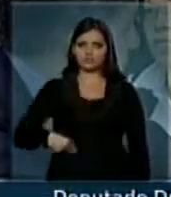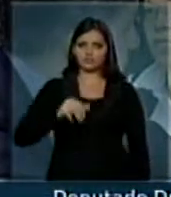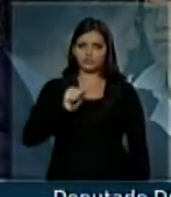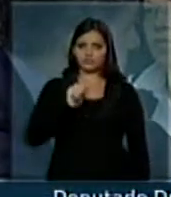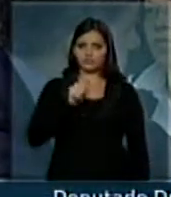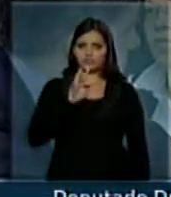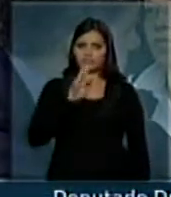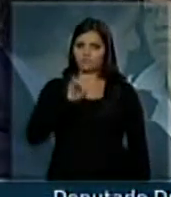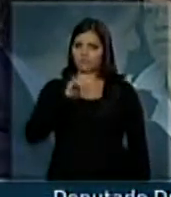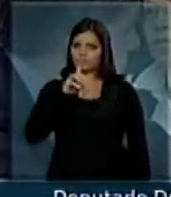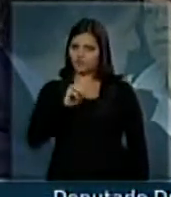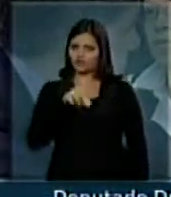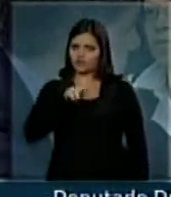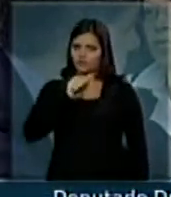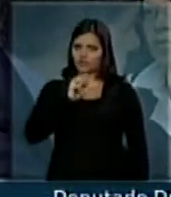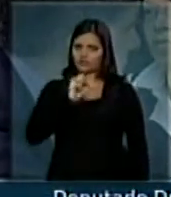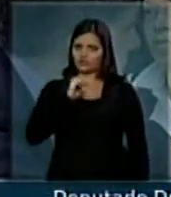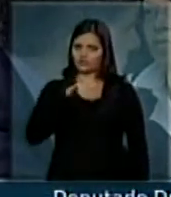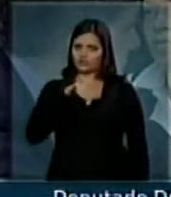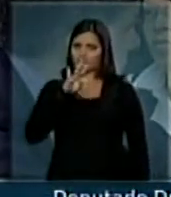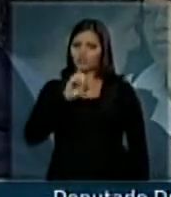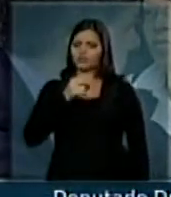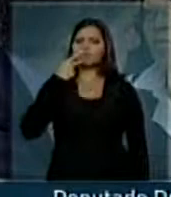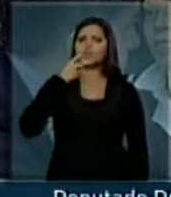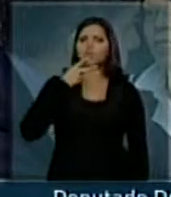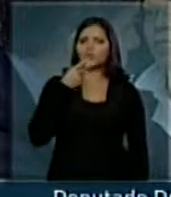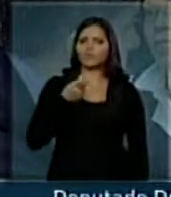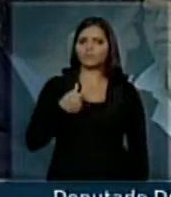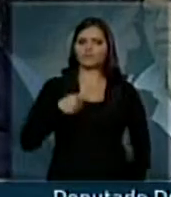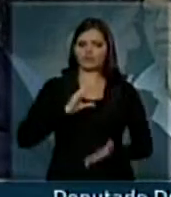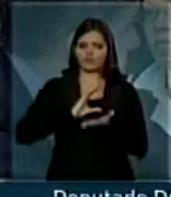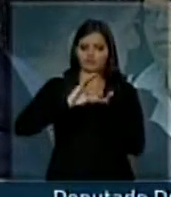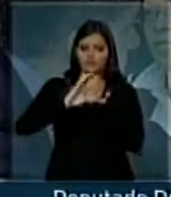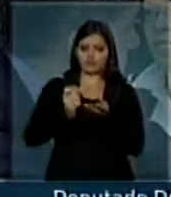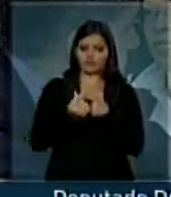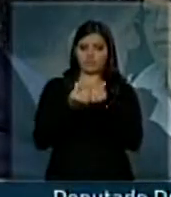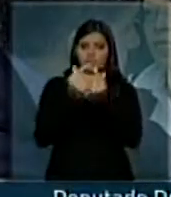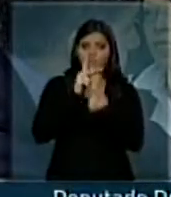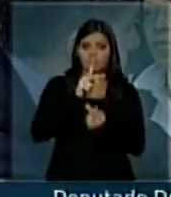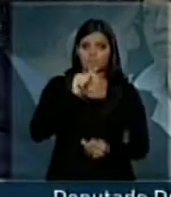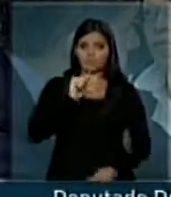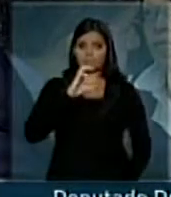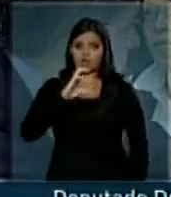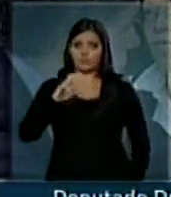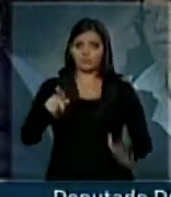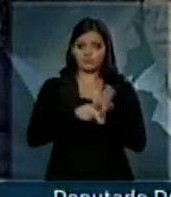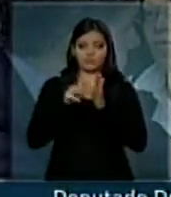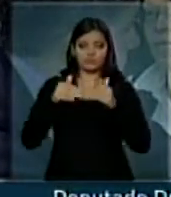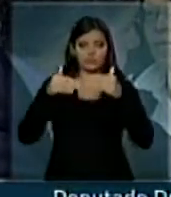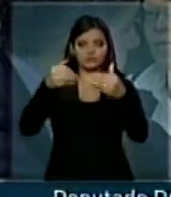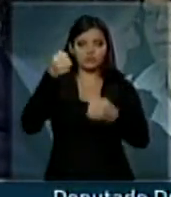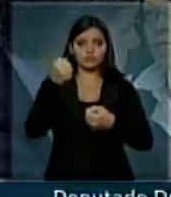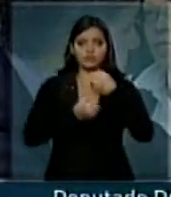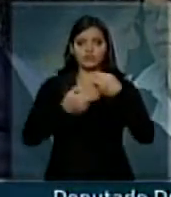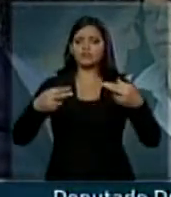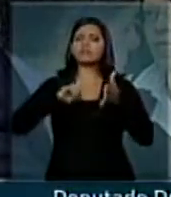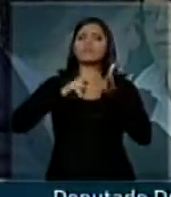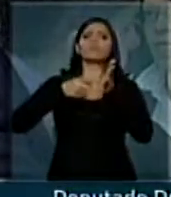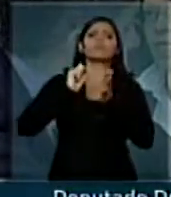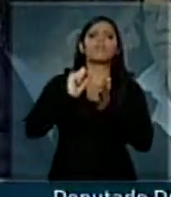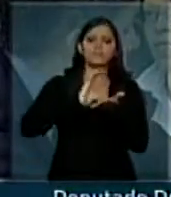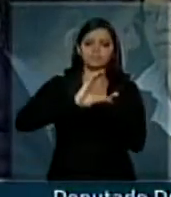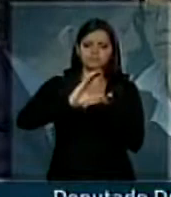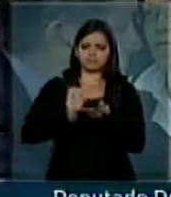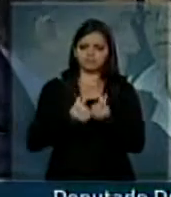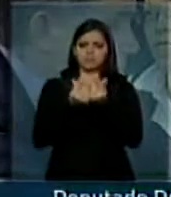Nascimento disse que, quando sai o PAC do Ministério dos Transportes, significava um pacote de